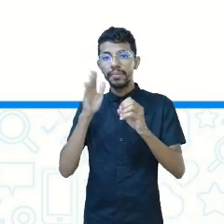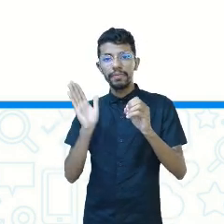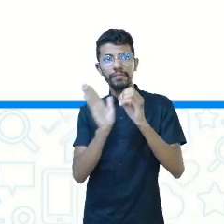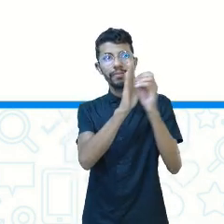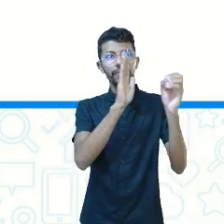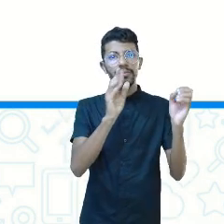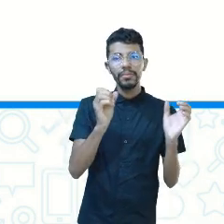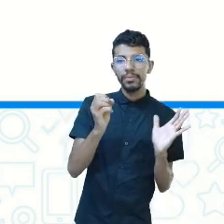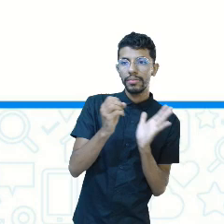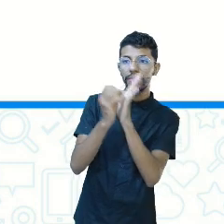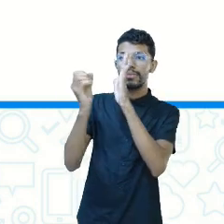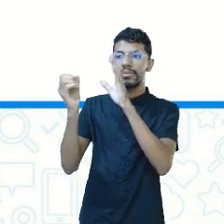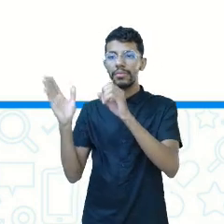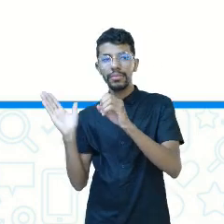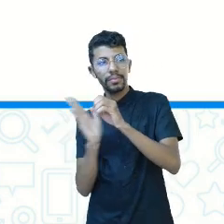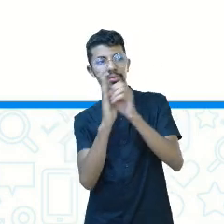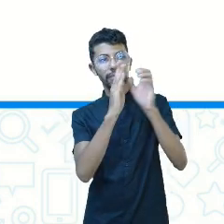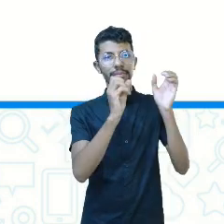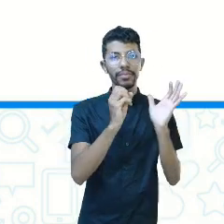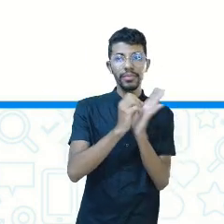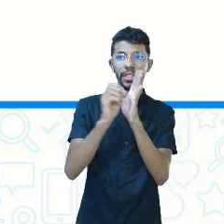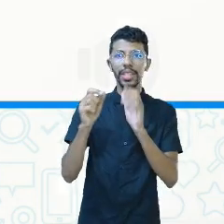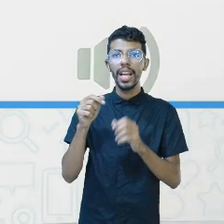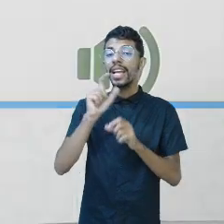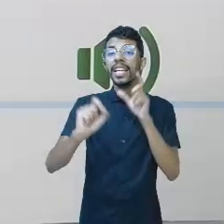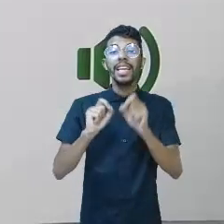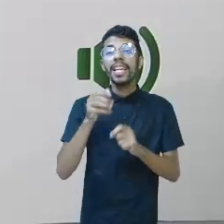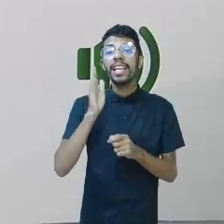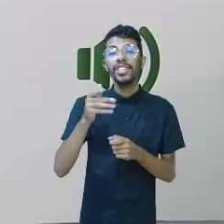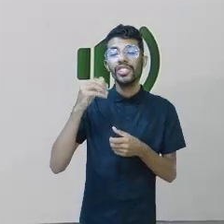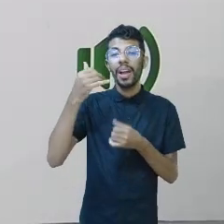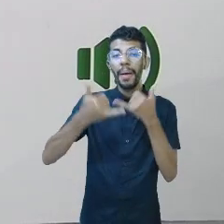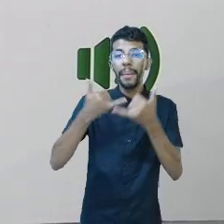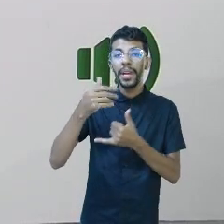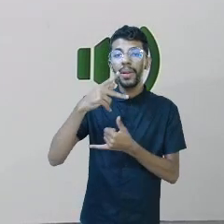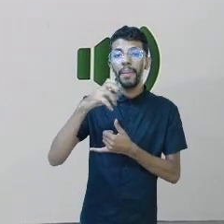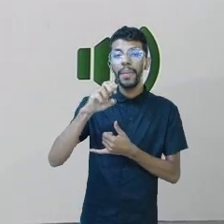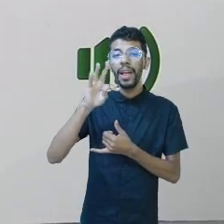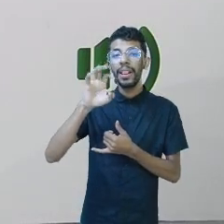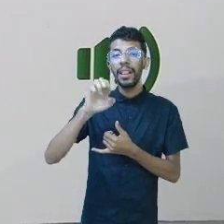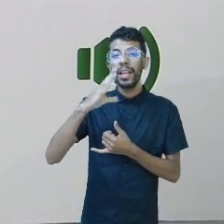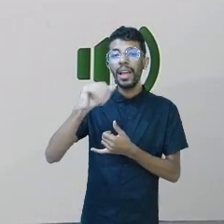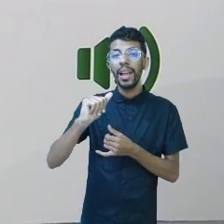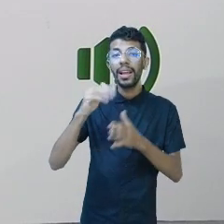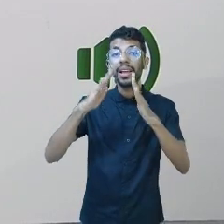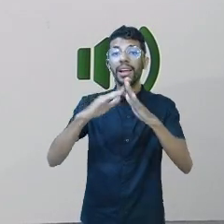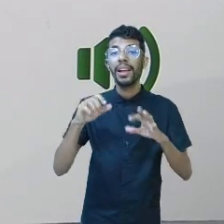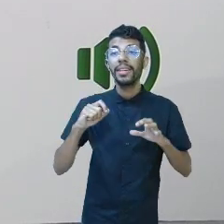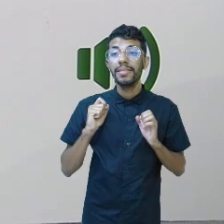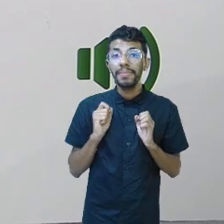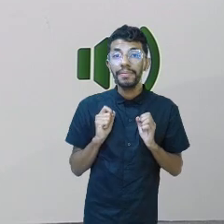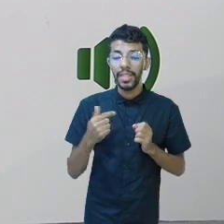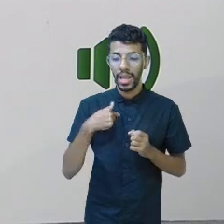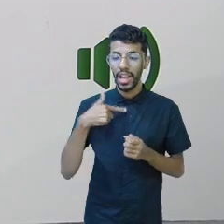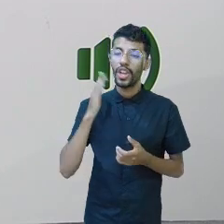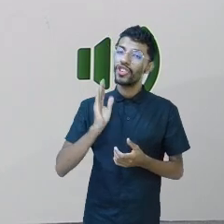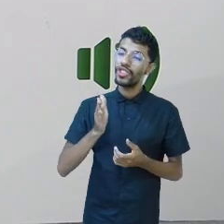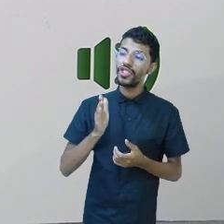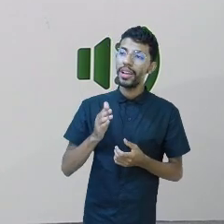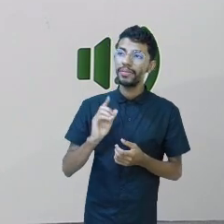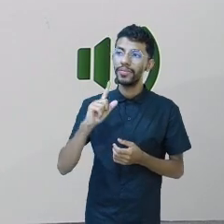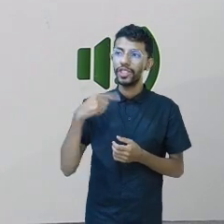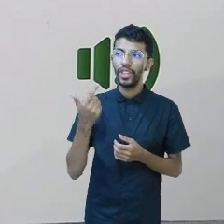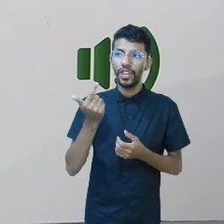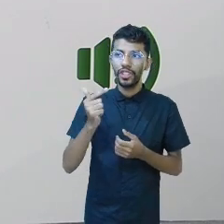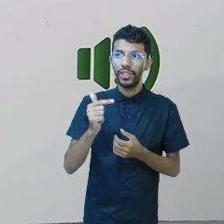da peteca. Quem já jogou peteca em casa? Responde para mim. Eu já joguei. A gente não tinha uma peteca bonitinha, né, que